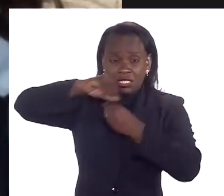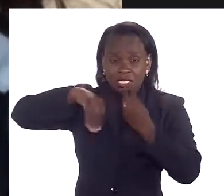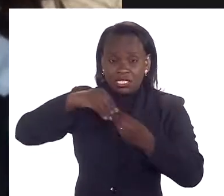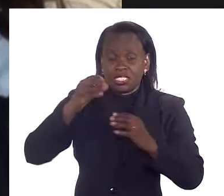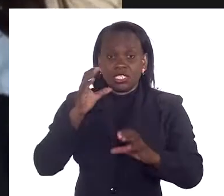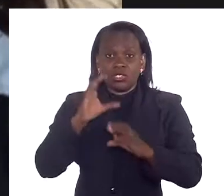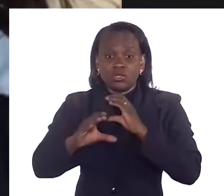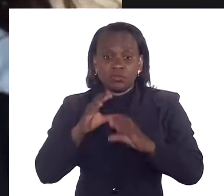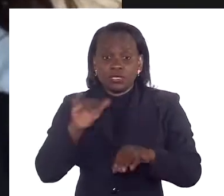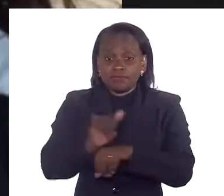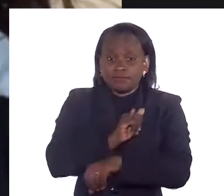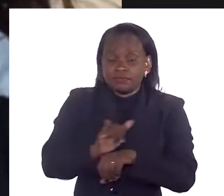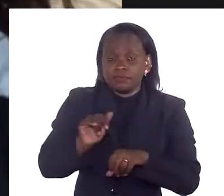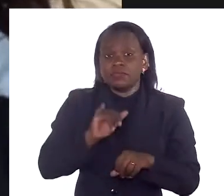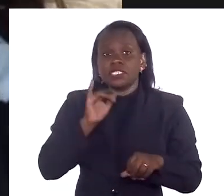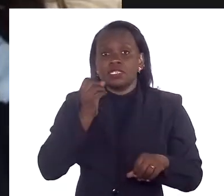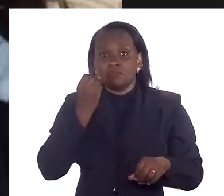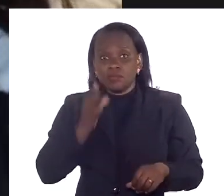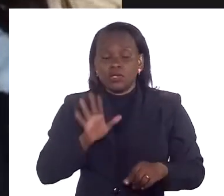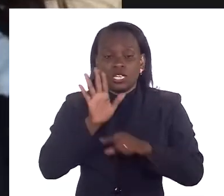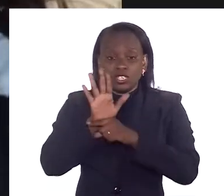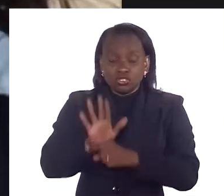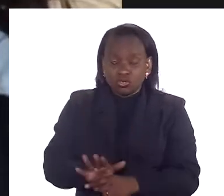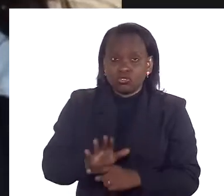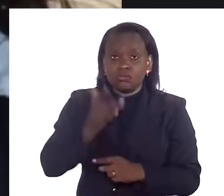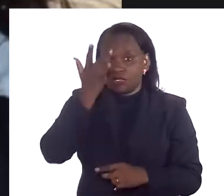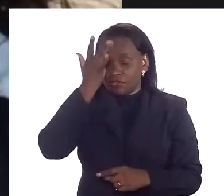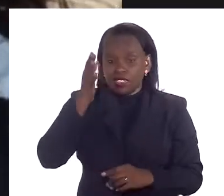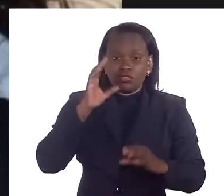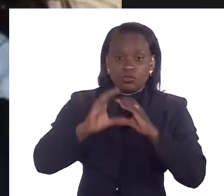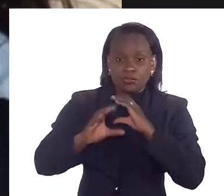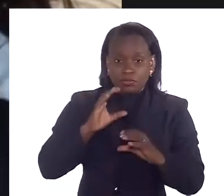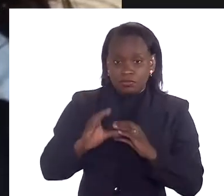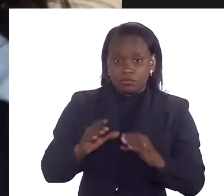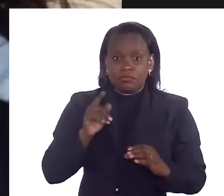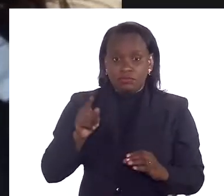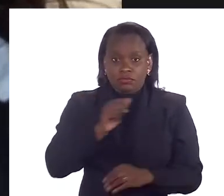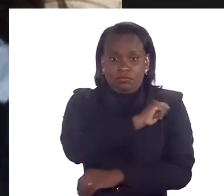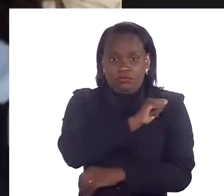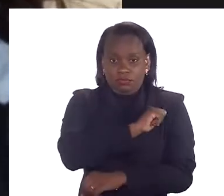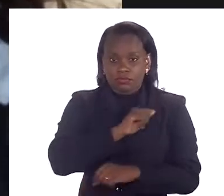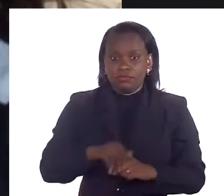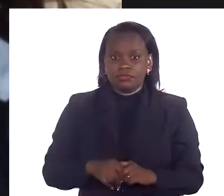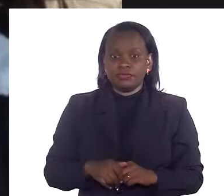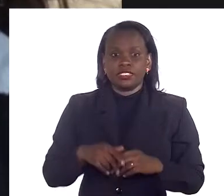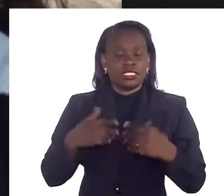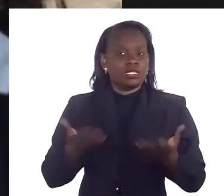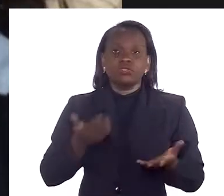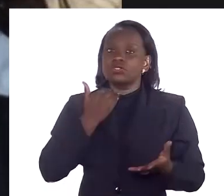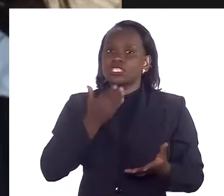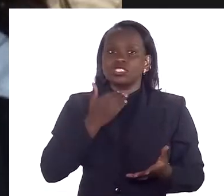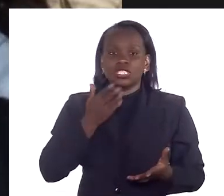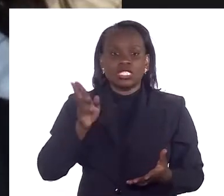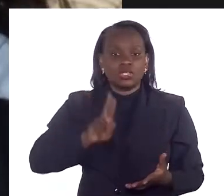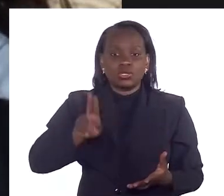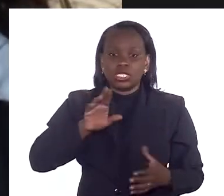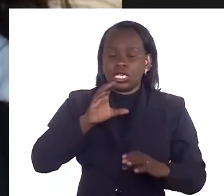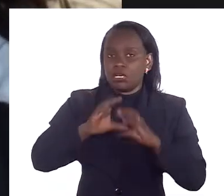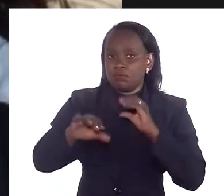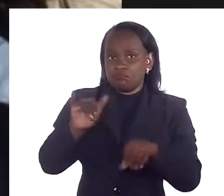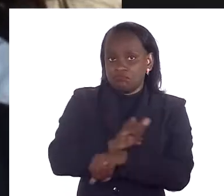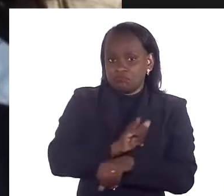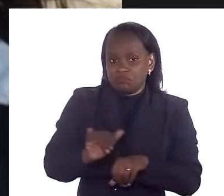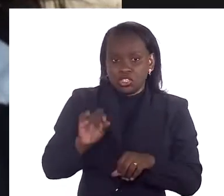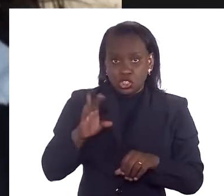ideias, e a comunicação alternativa é um recurso que vai facilitar a comunicação desses alunos. E não adianta ele usar a